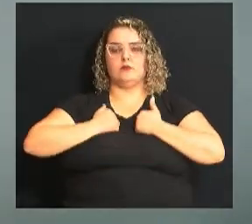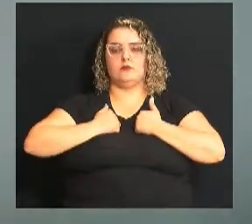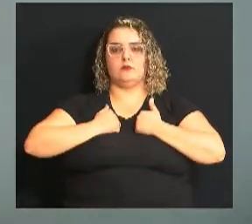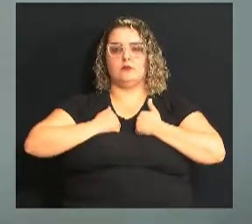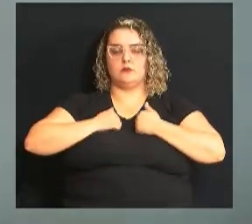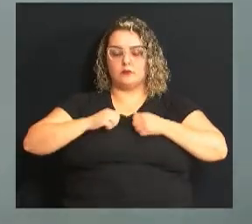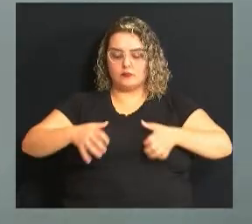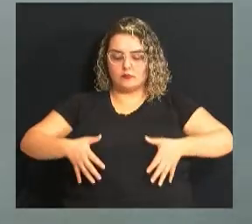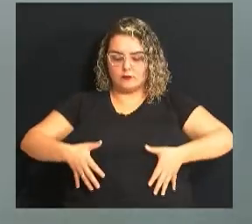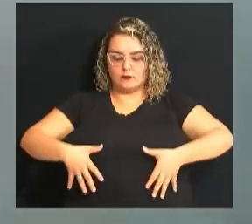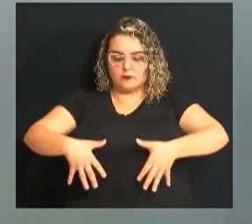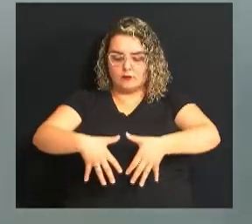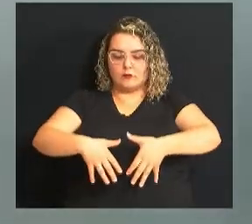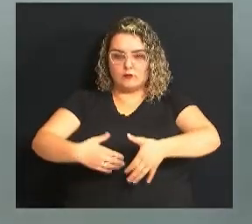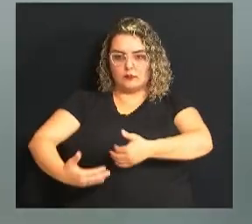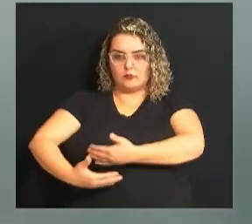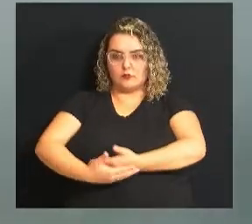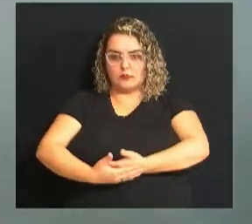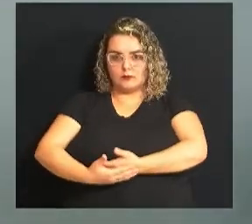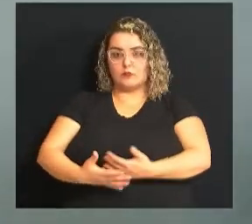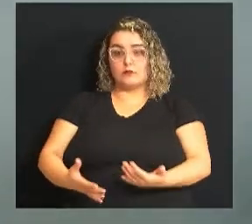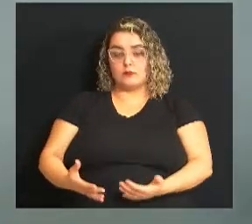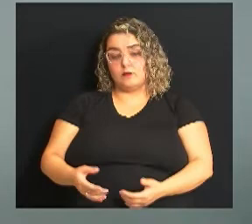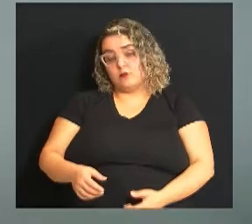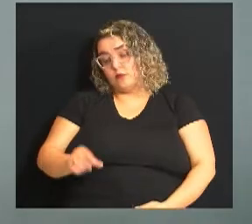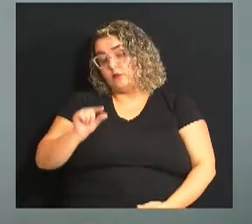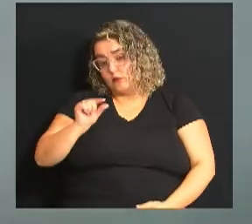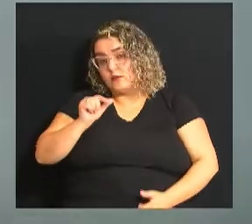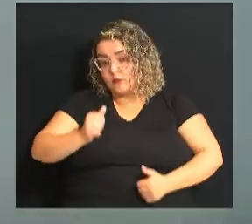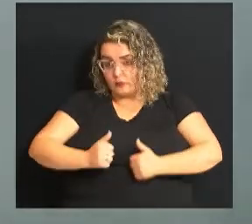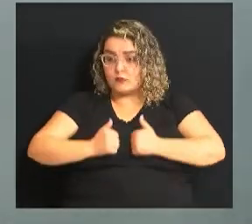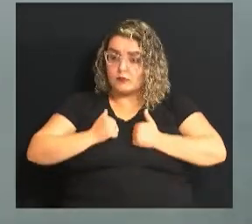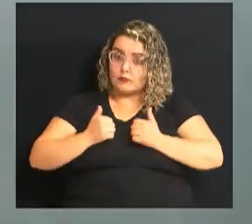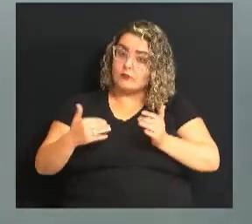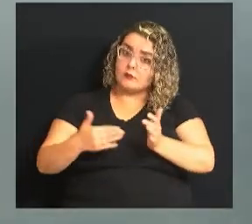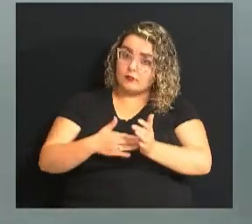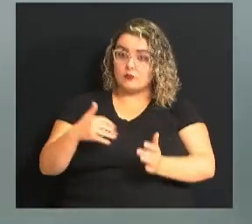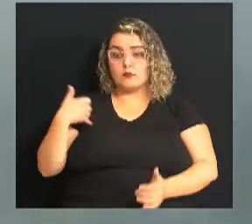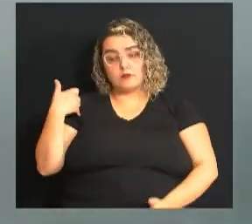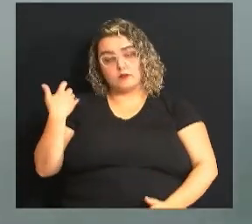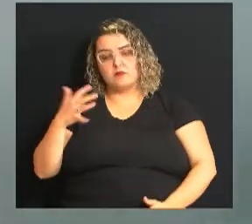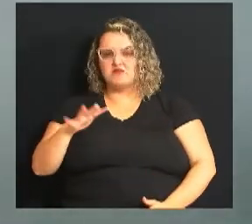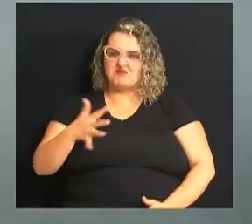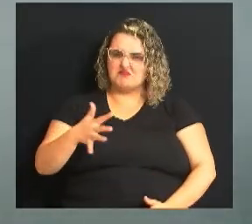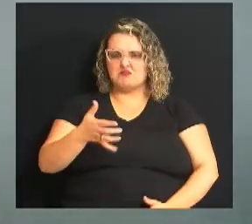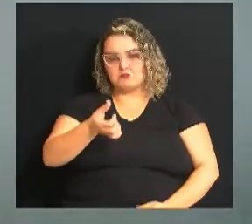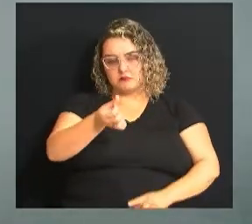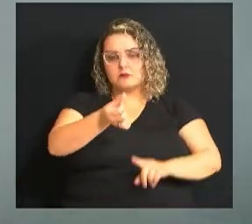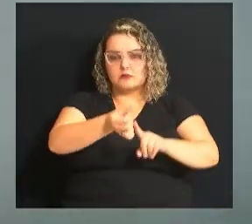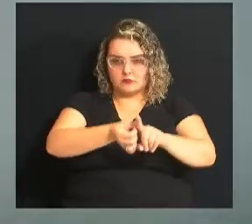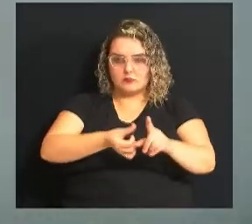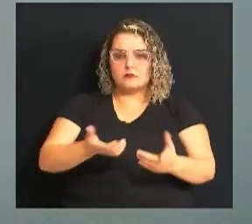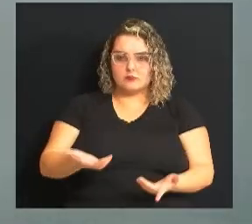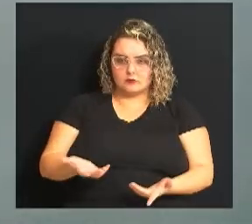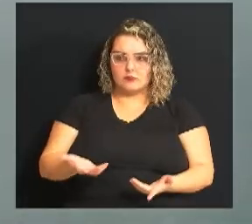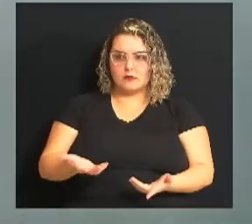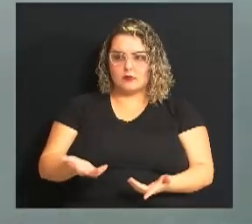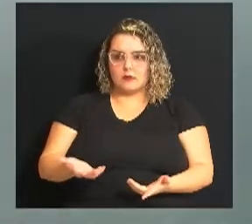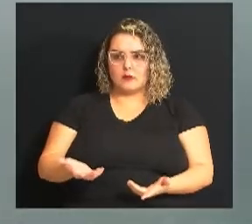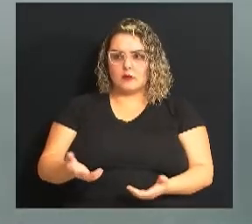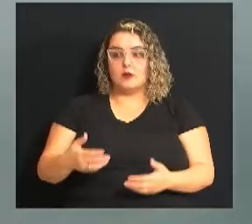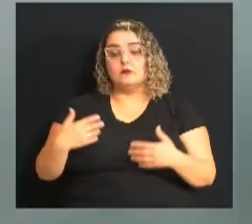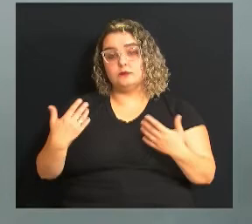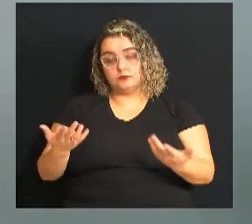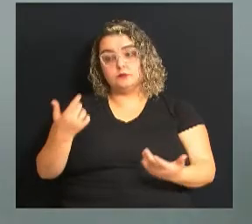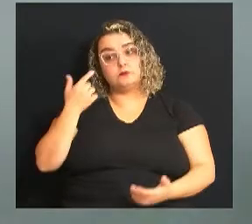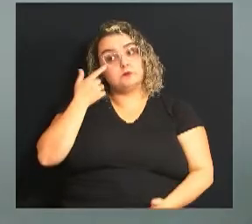isso confere uma certa proteção até uma certa idade, que varia em torno de 6 meses, tá bom? Então,